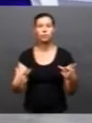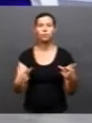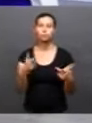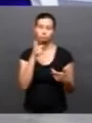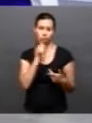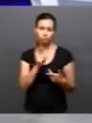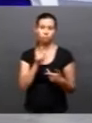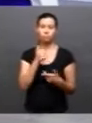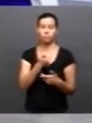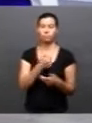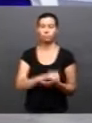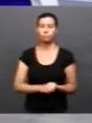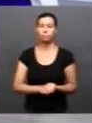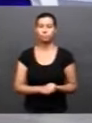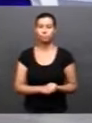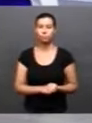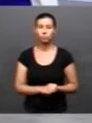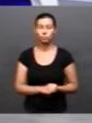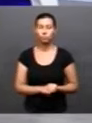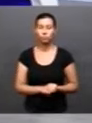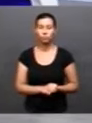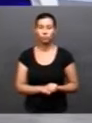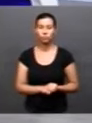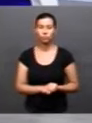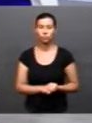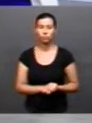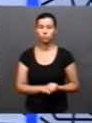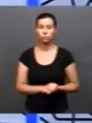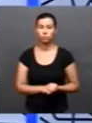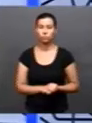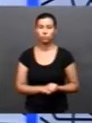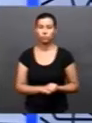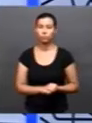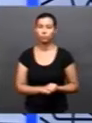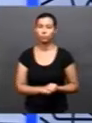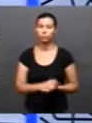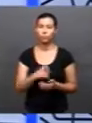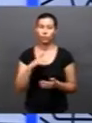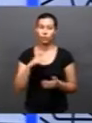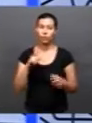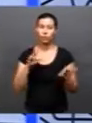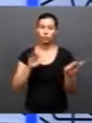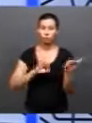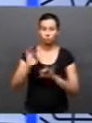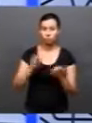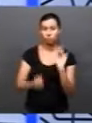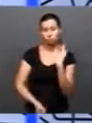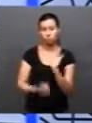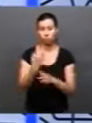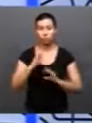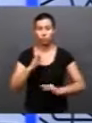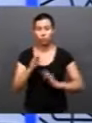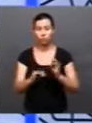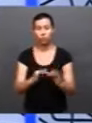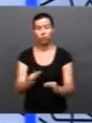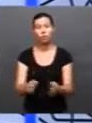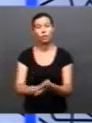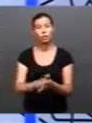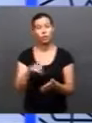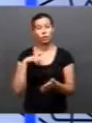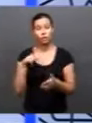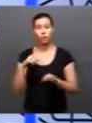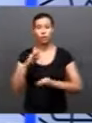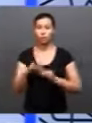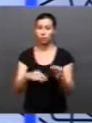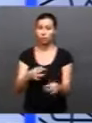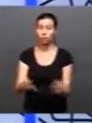Simone? Olha, é que tem uma coisa aí que é a produção da tecnologia. Nós estamos falando de um discurso tecnológico e de